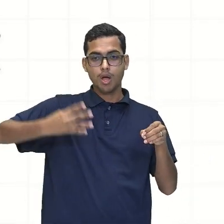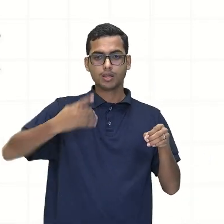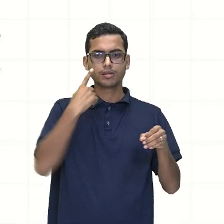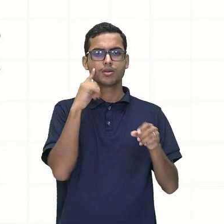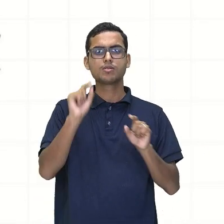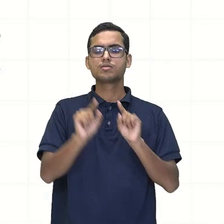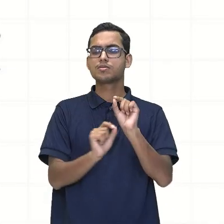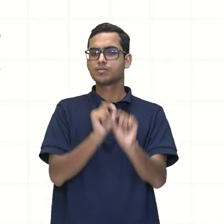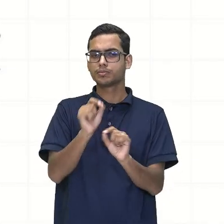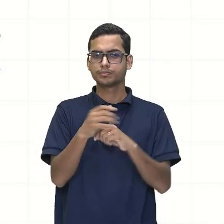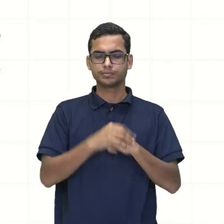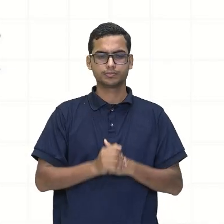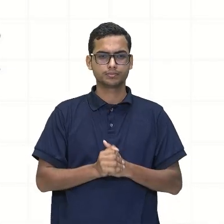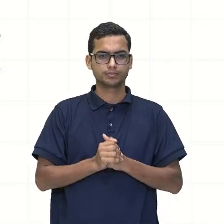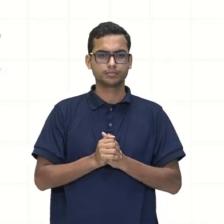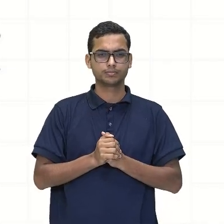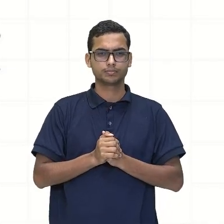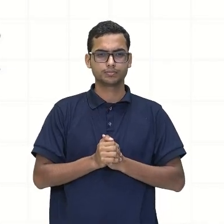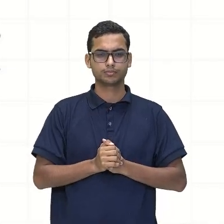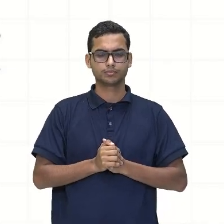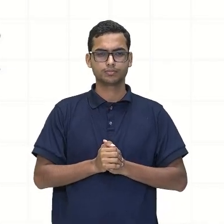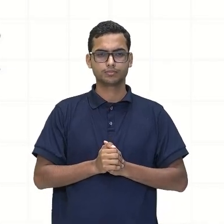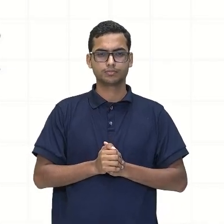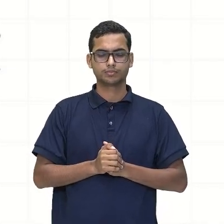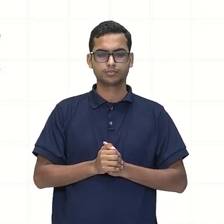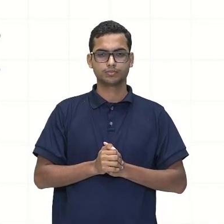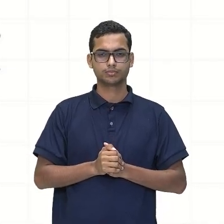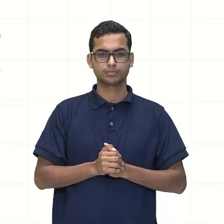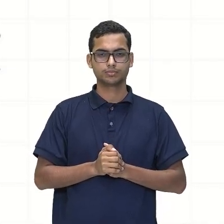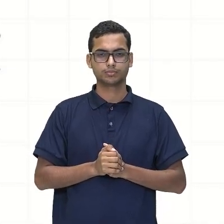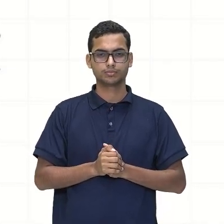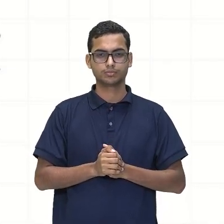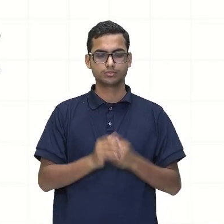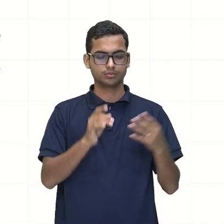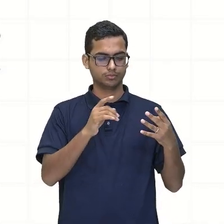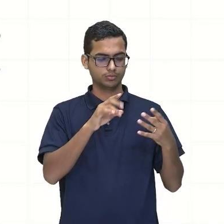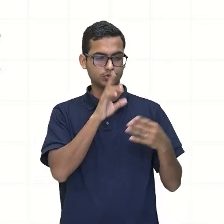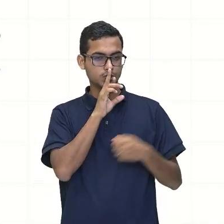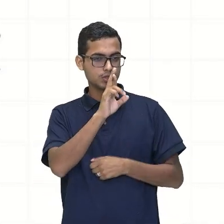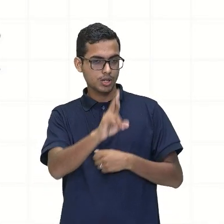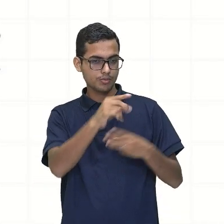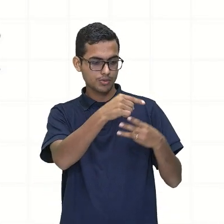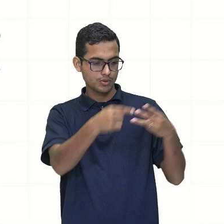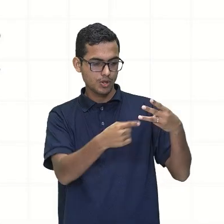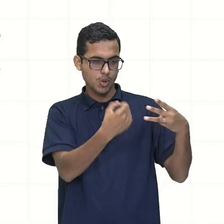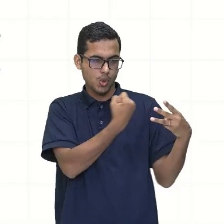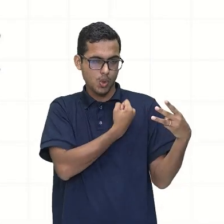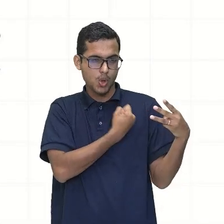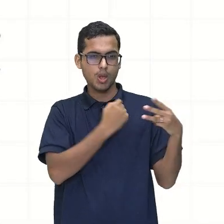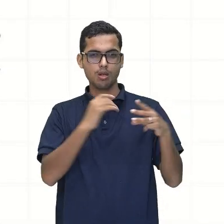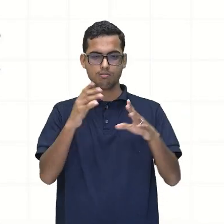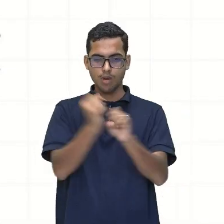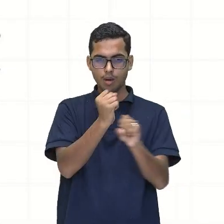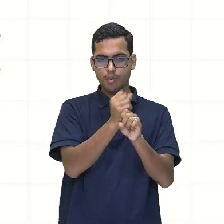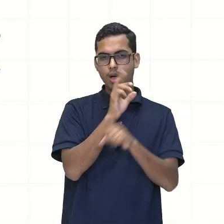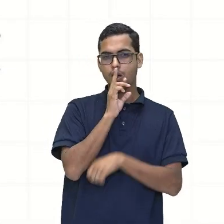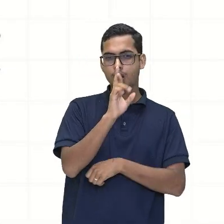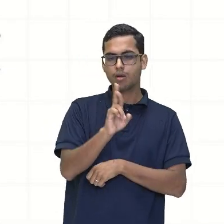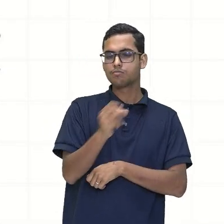a gente vai pegar o resultado que a gente teve lá da multiplicação dos 3 números, que foi quanto